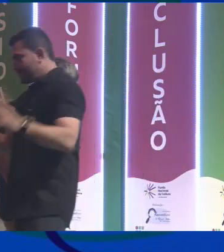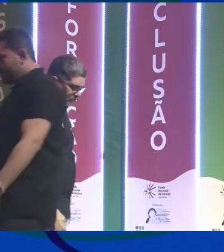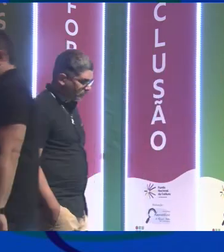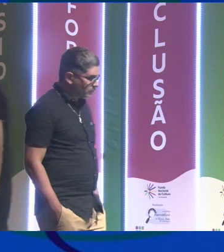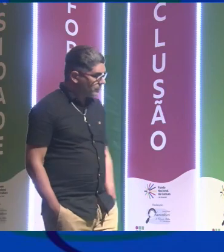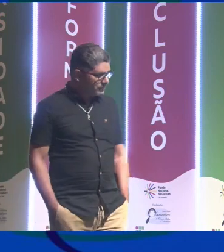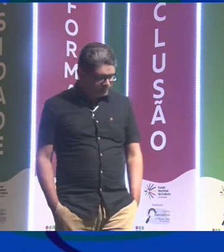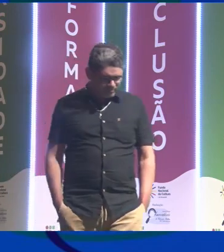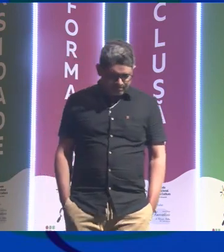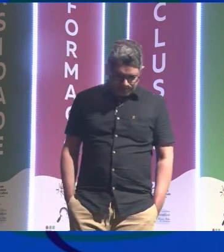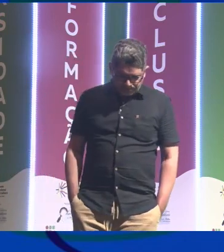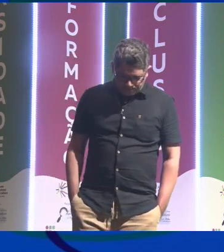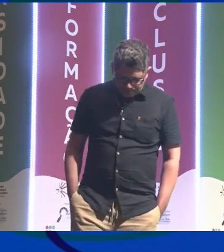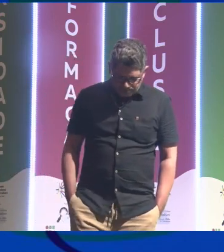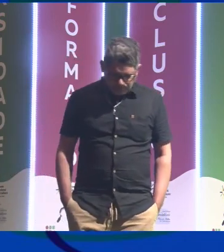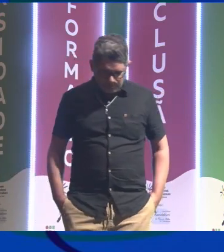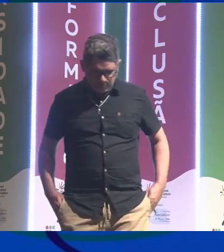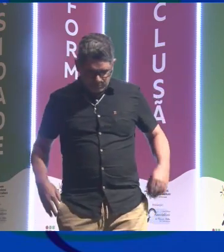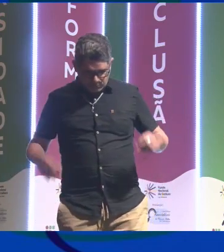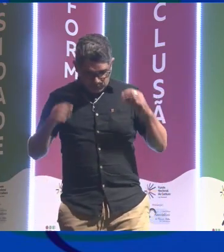parar. Chama a Mônica.